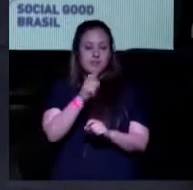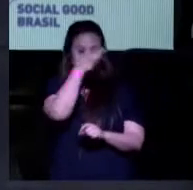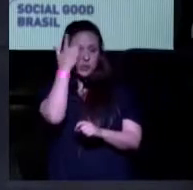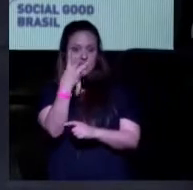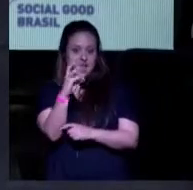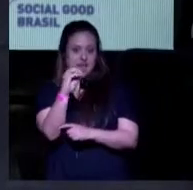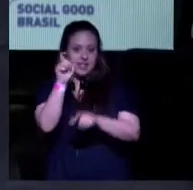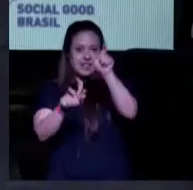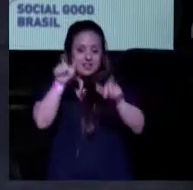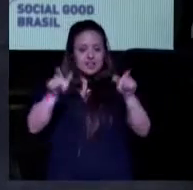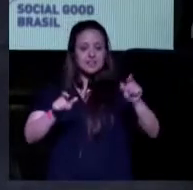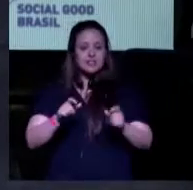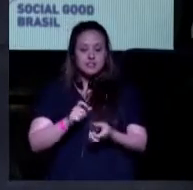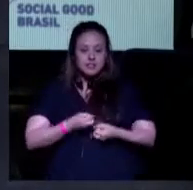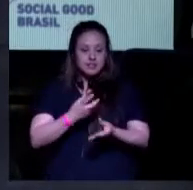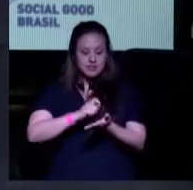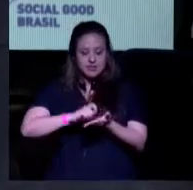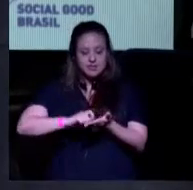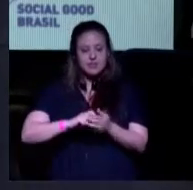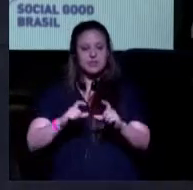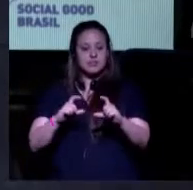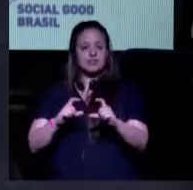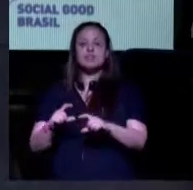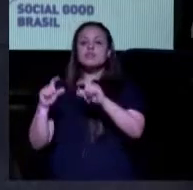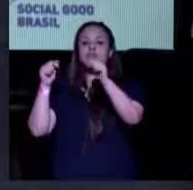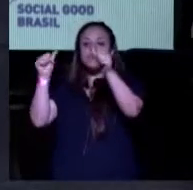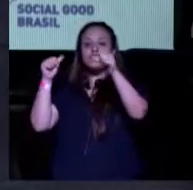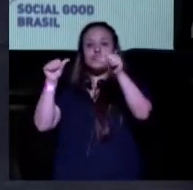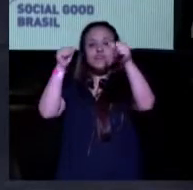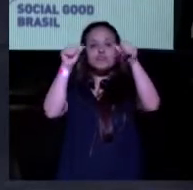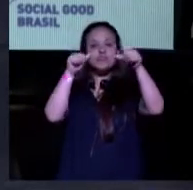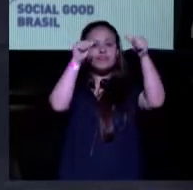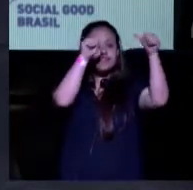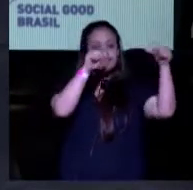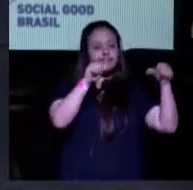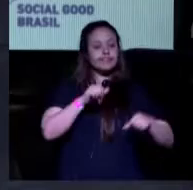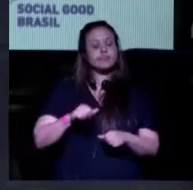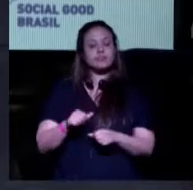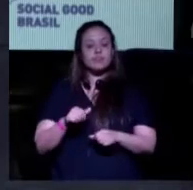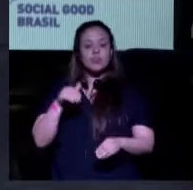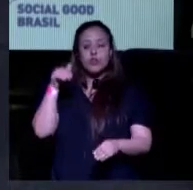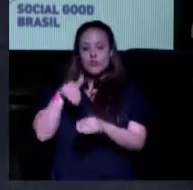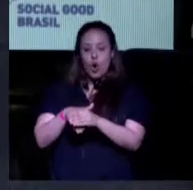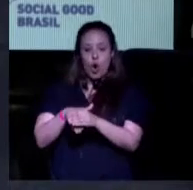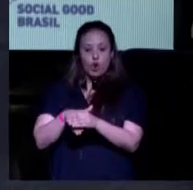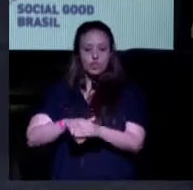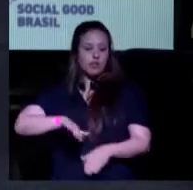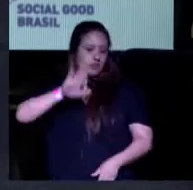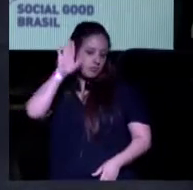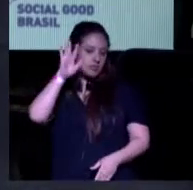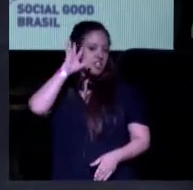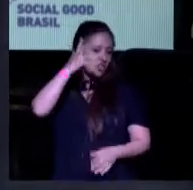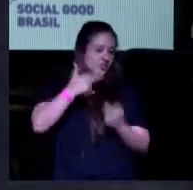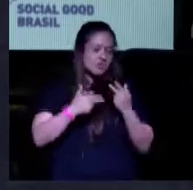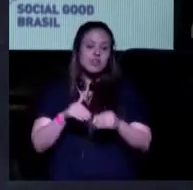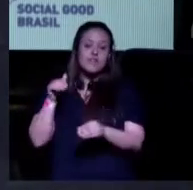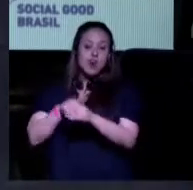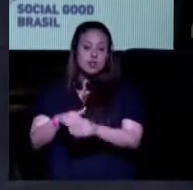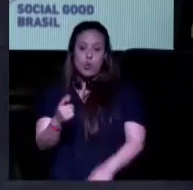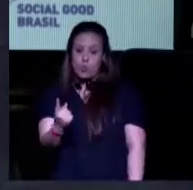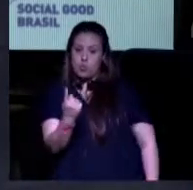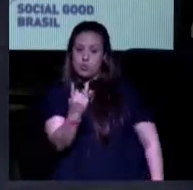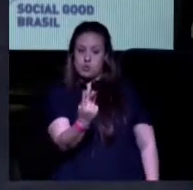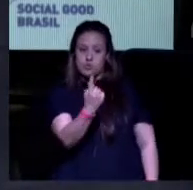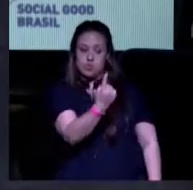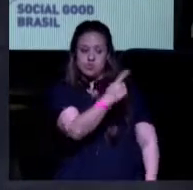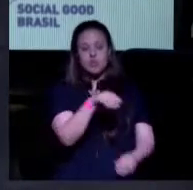lá e fizemos votos cada um tinha um voto o presidente o mesmo voto que o cara trabalhava empacotando chocolate já sabe o que de repente a empresa estava se olhando